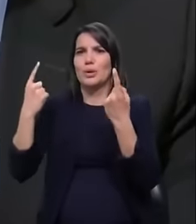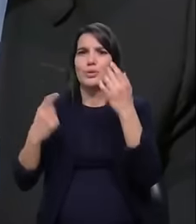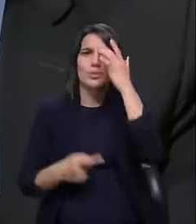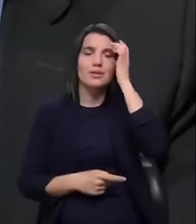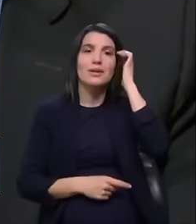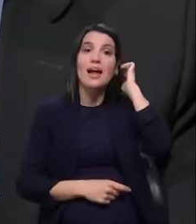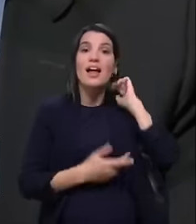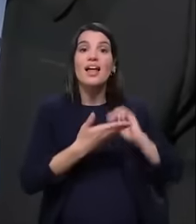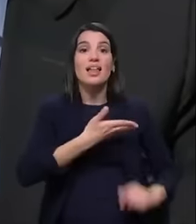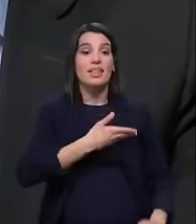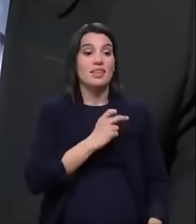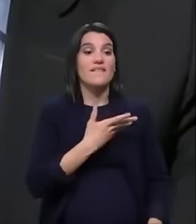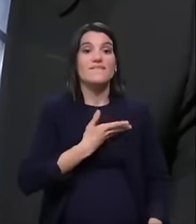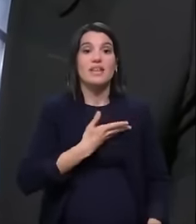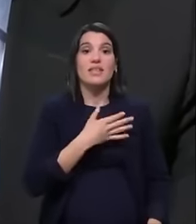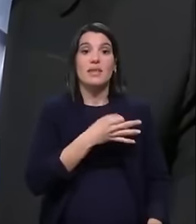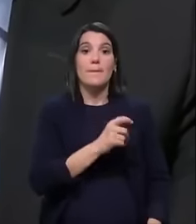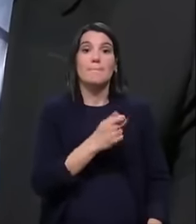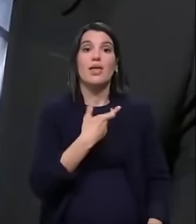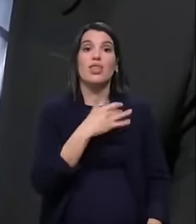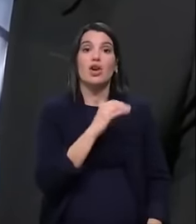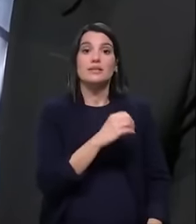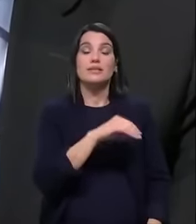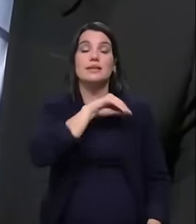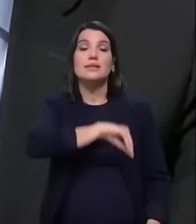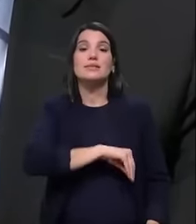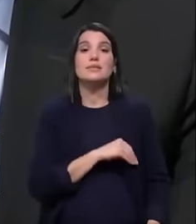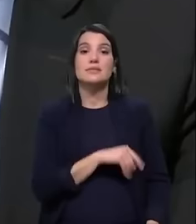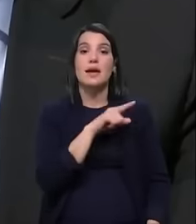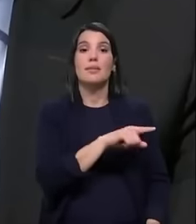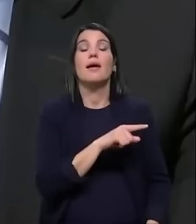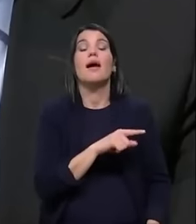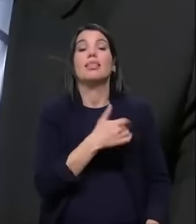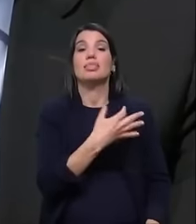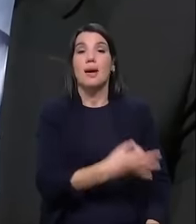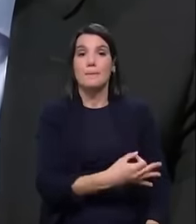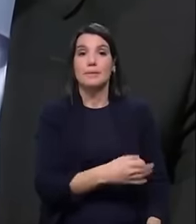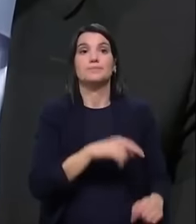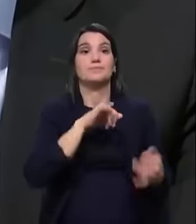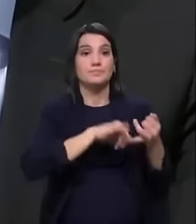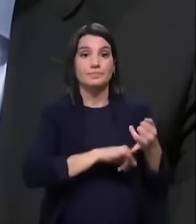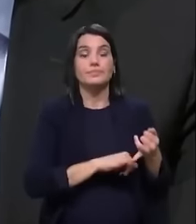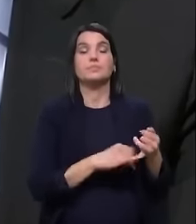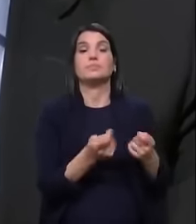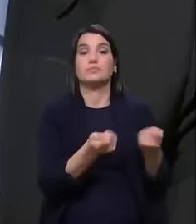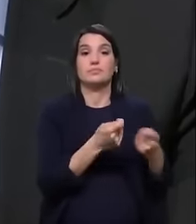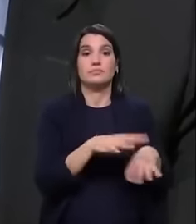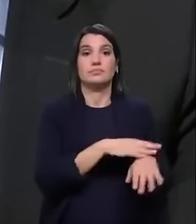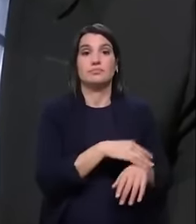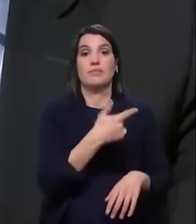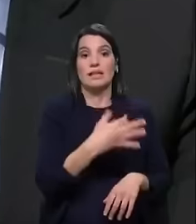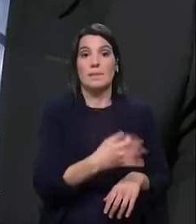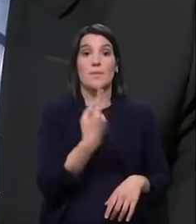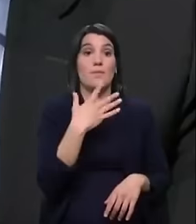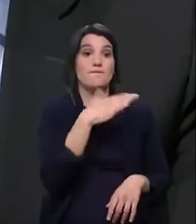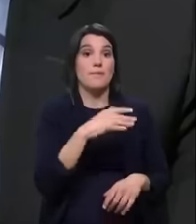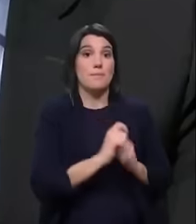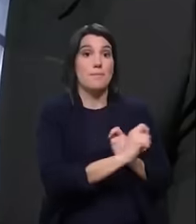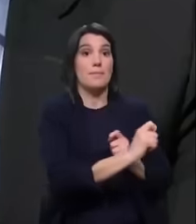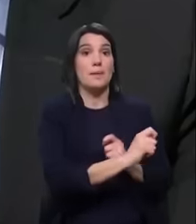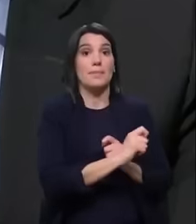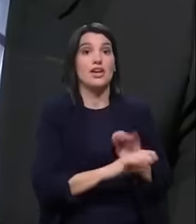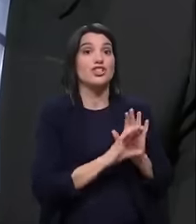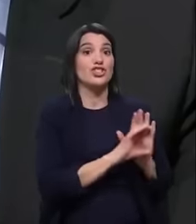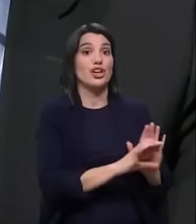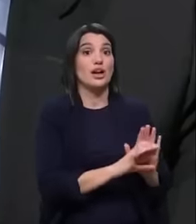mil euros que recebeu como salário, recebia como salário na TAP. Acionista e administrador da TAP, uma família que financiava o Chega.